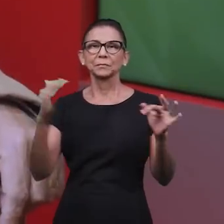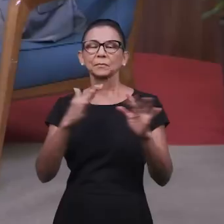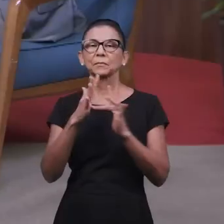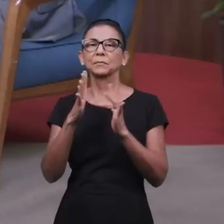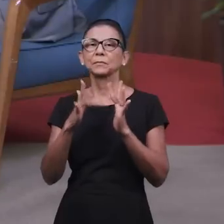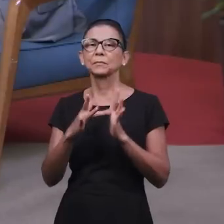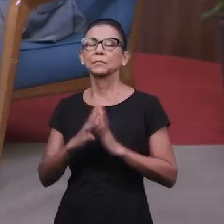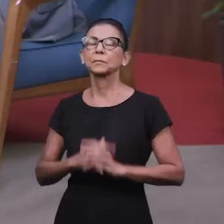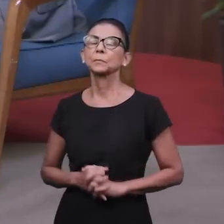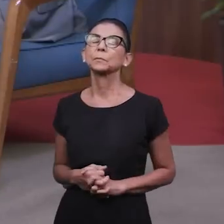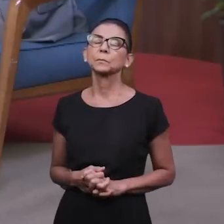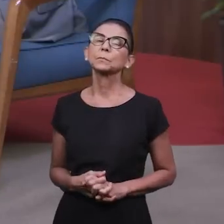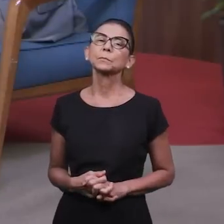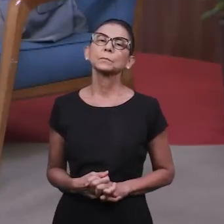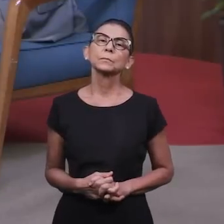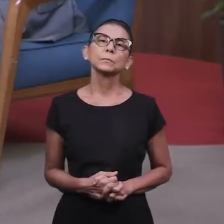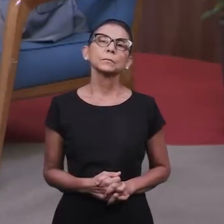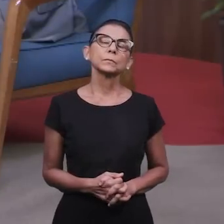Santo. Glória a Jesus. Bom,